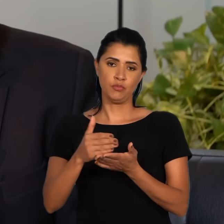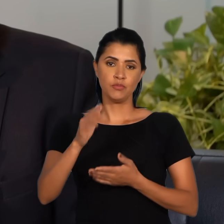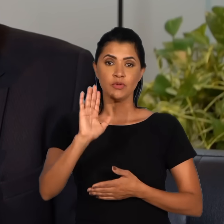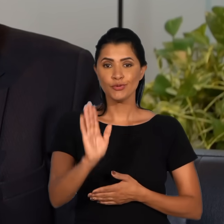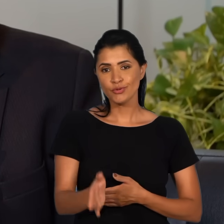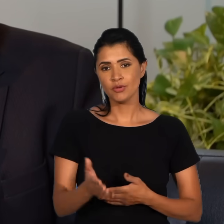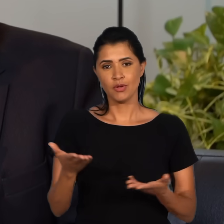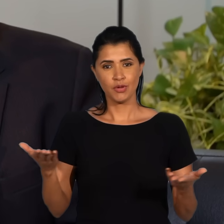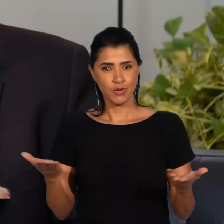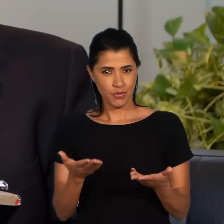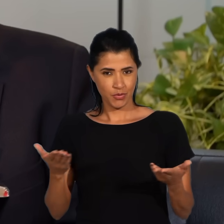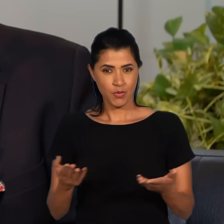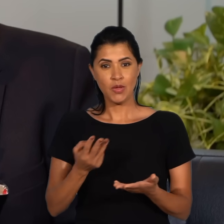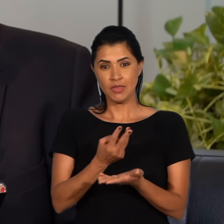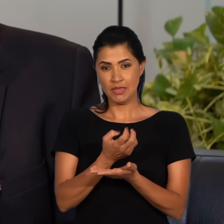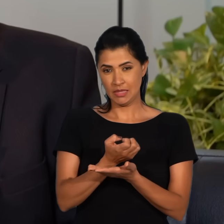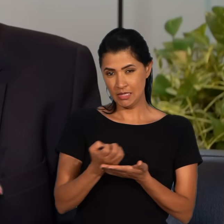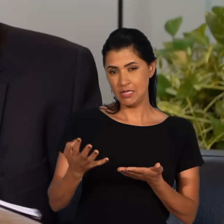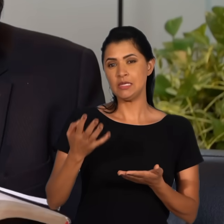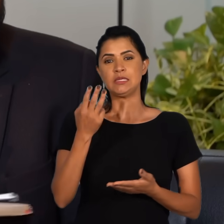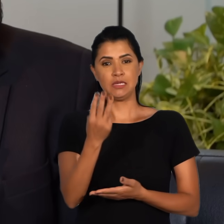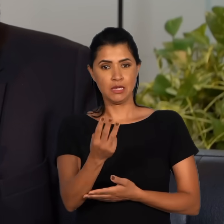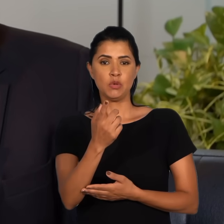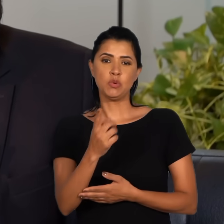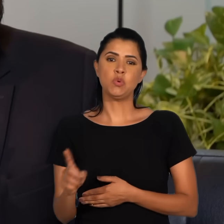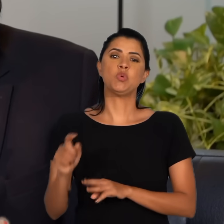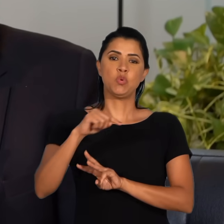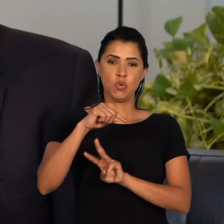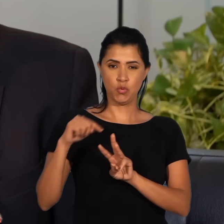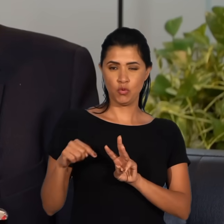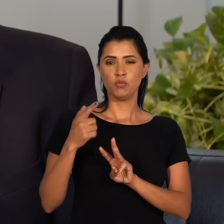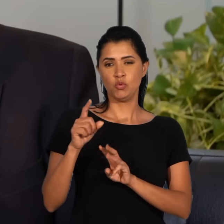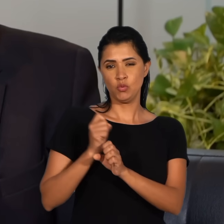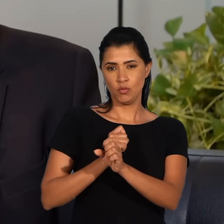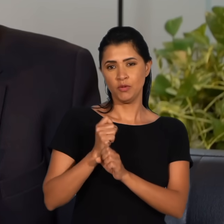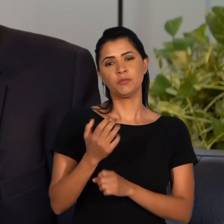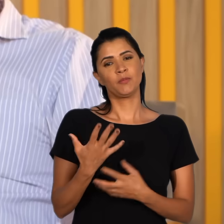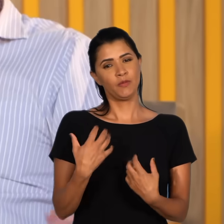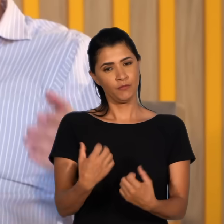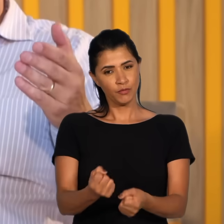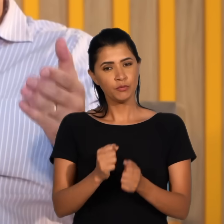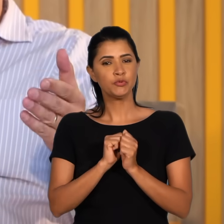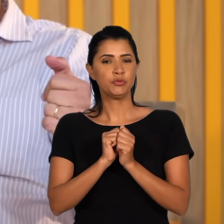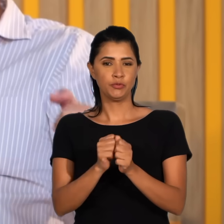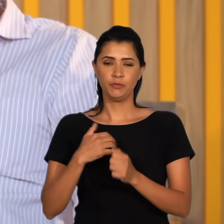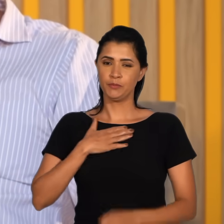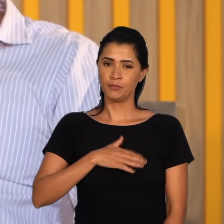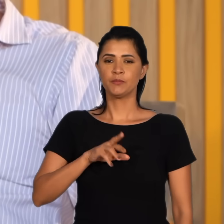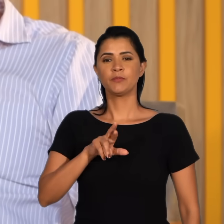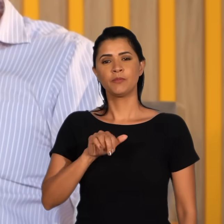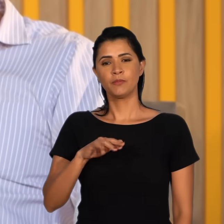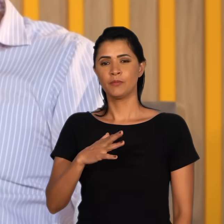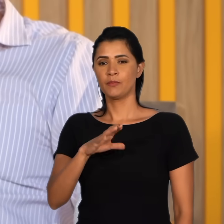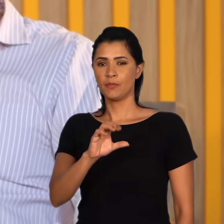começar assim já agora na terceira lição no último trimestre né então vamos juntos aí é verdade e um prazer eu sou Ricardo